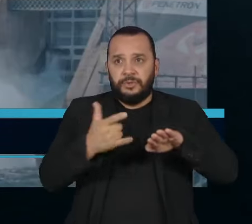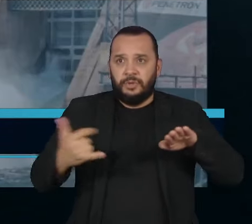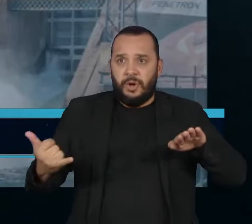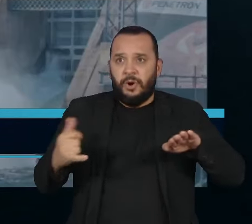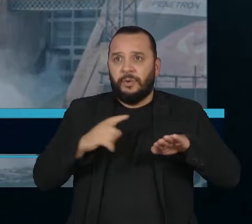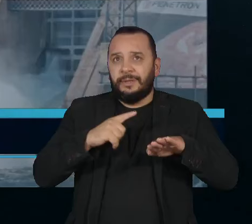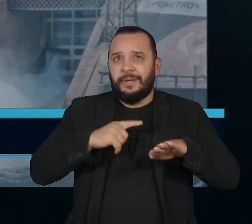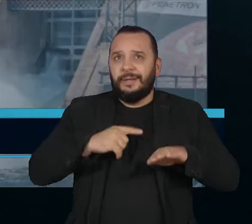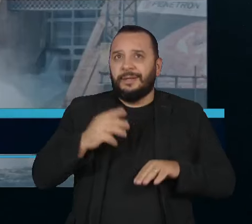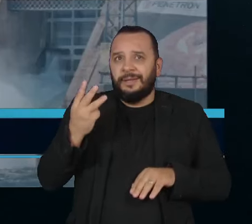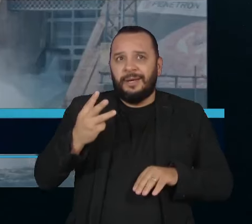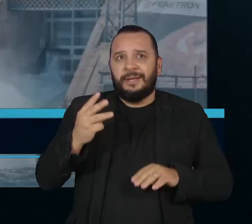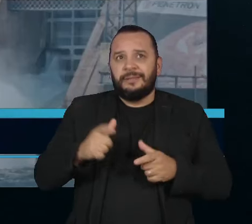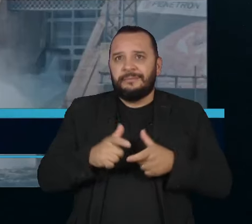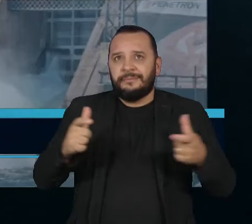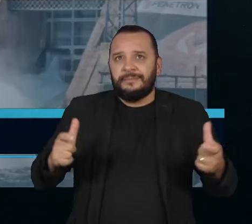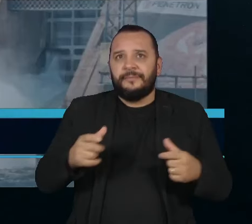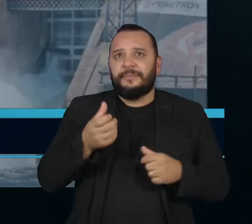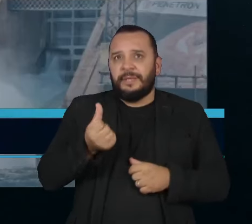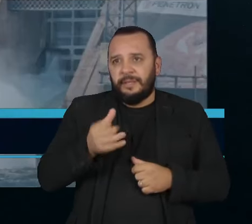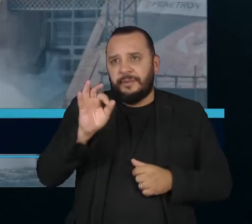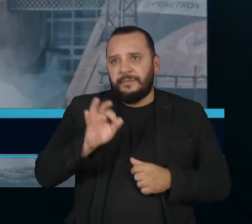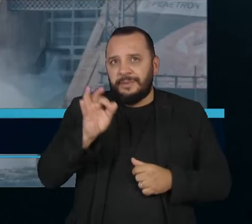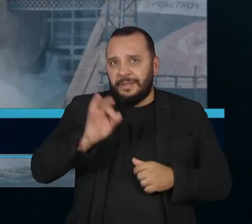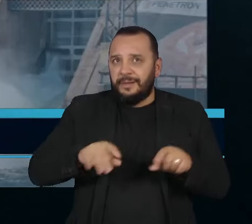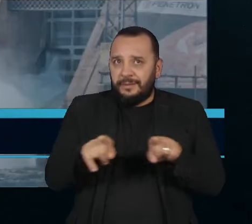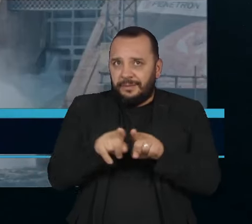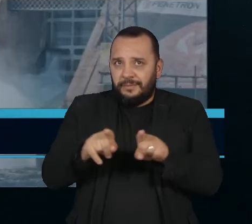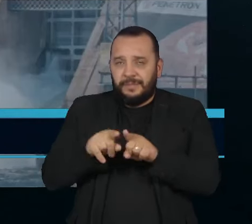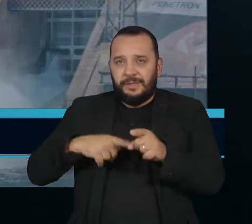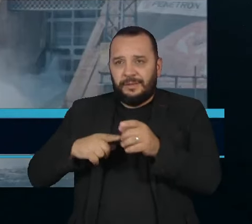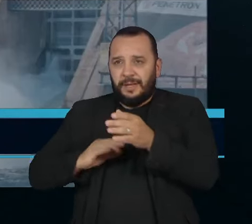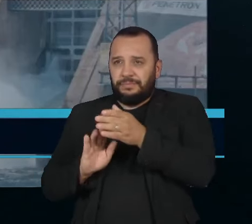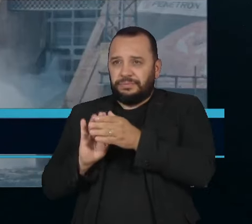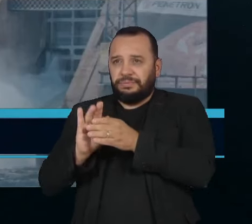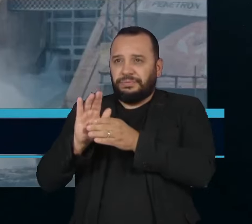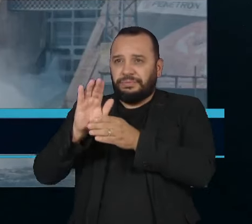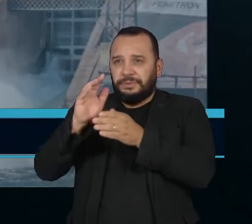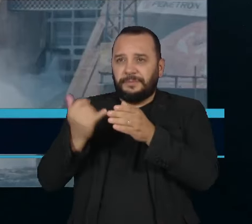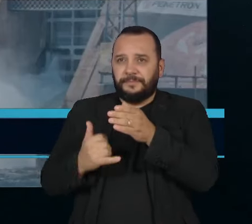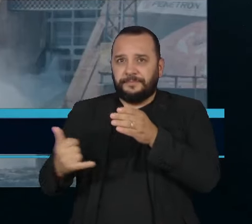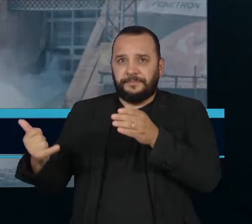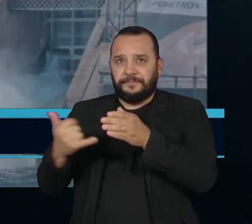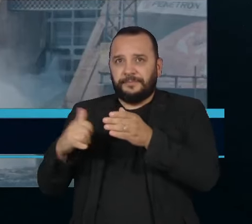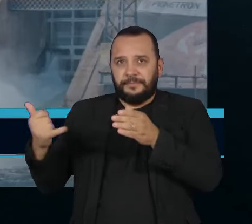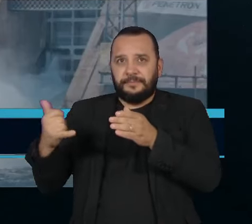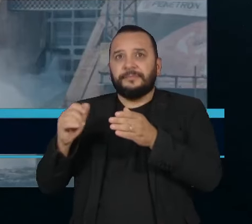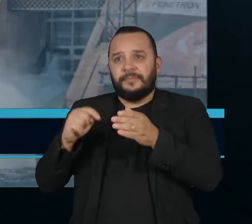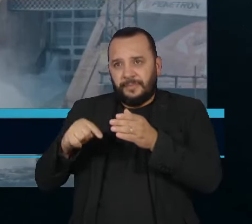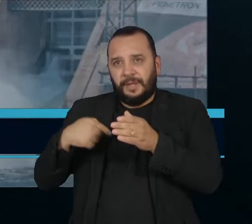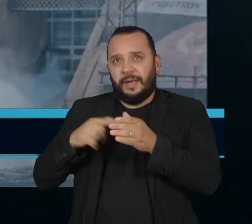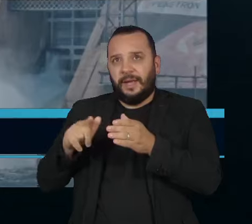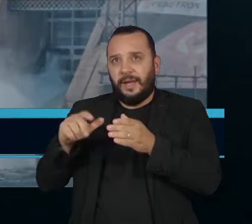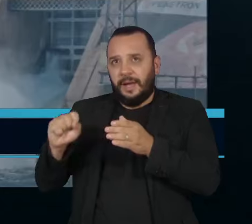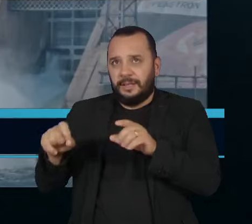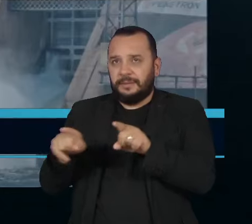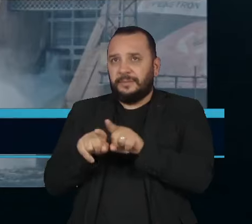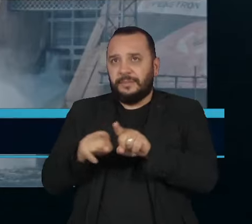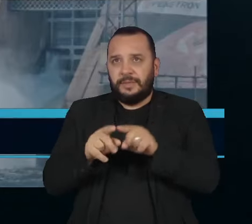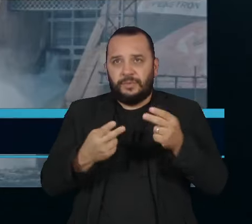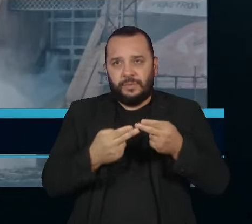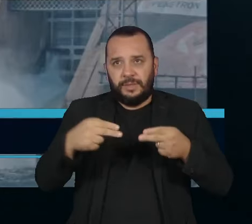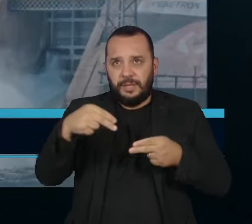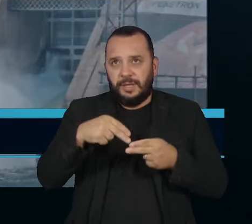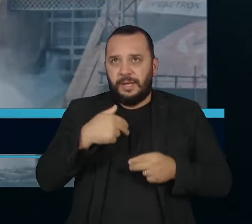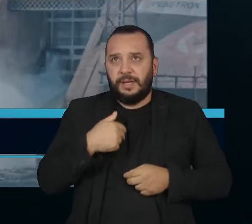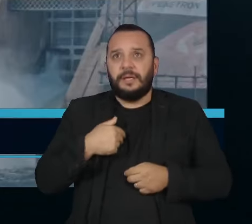de 3 para quase 6% as usinas térmicas mais que dobrarão a participação no sistema e a nuclear deve passar